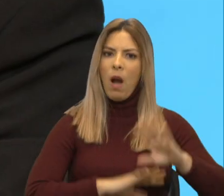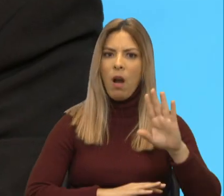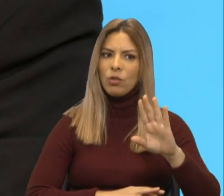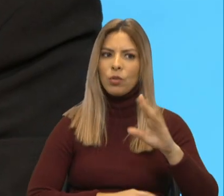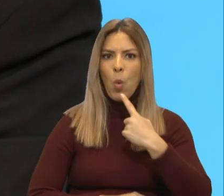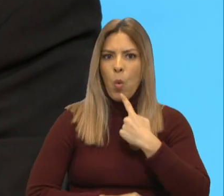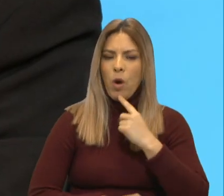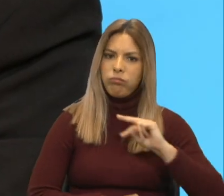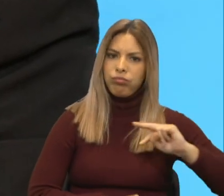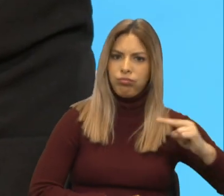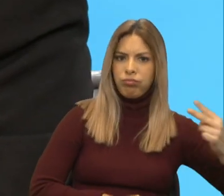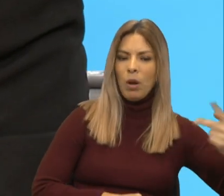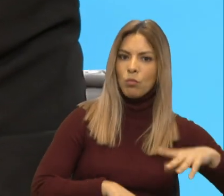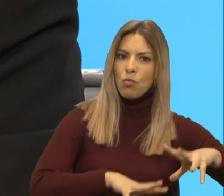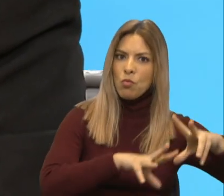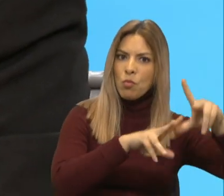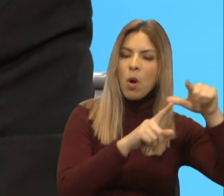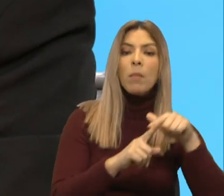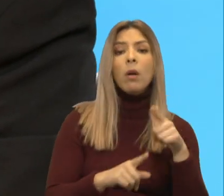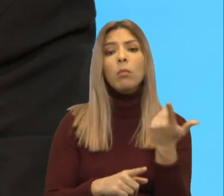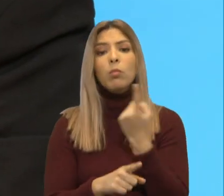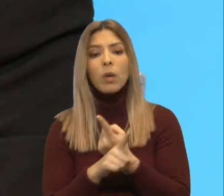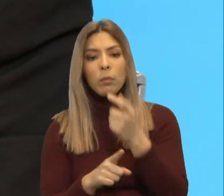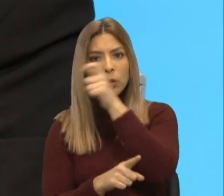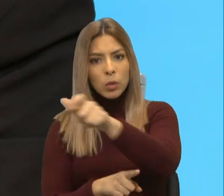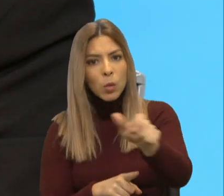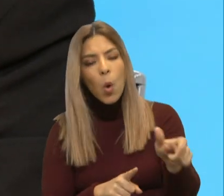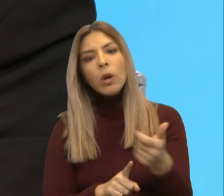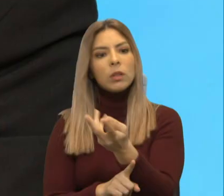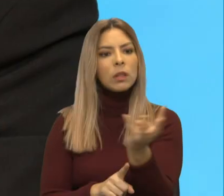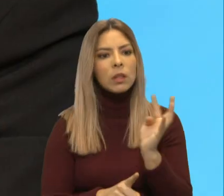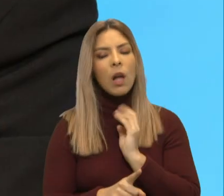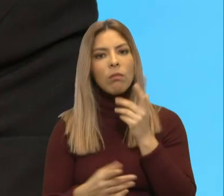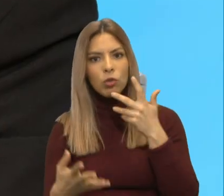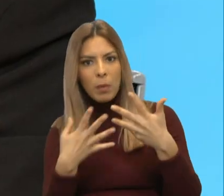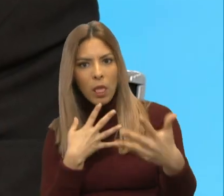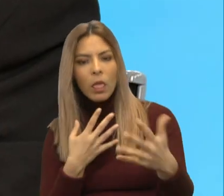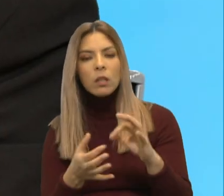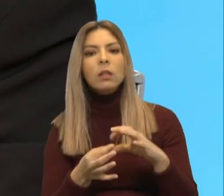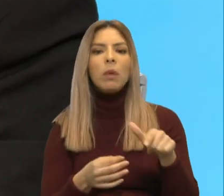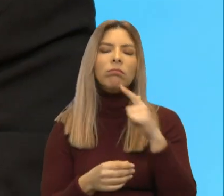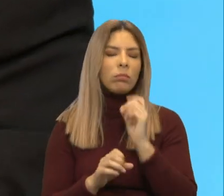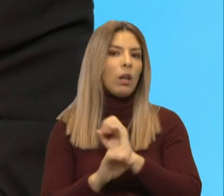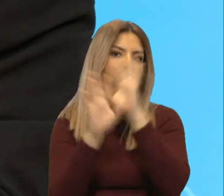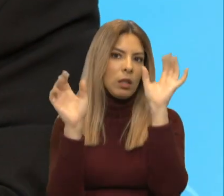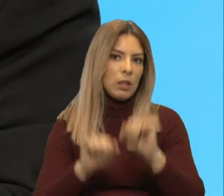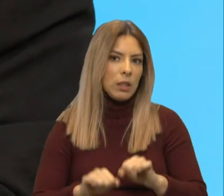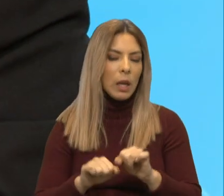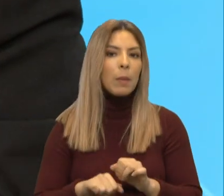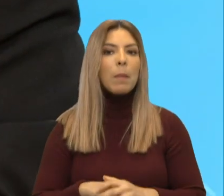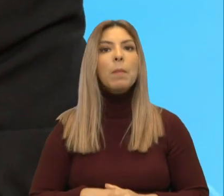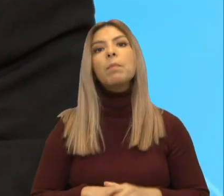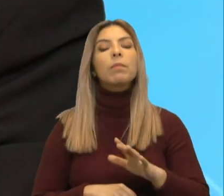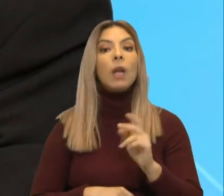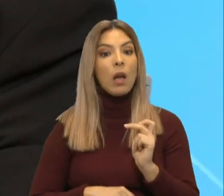boa capacidade de organização, envolvimento também das comunidades, transparência, e sem dúvida. Eu, nestes 6